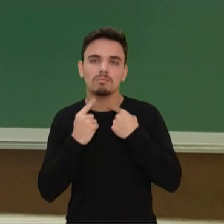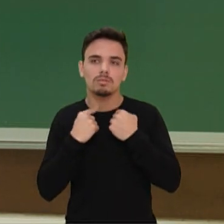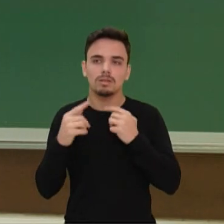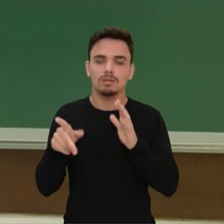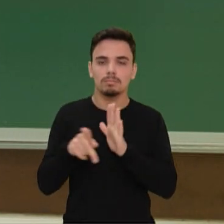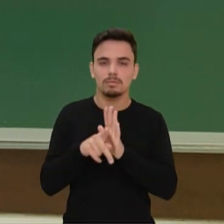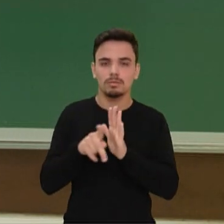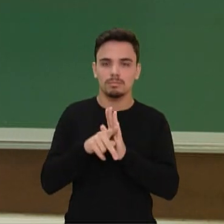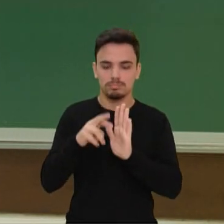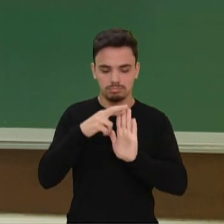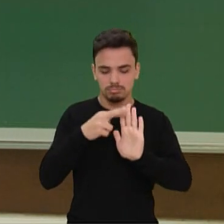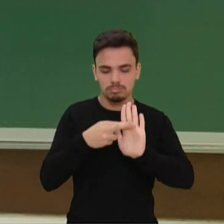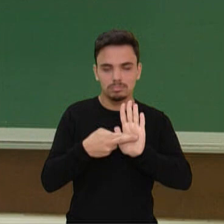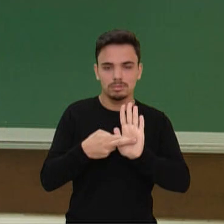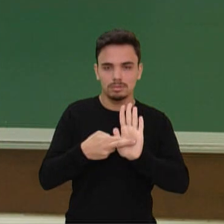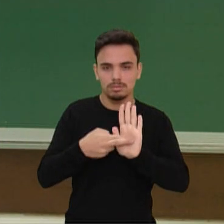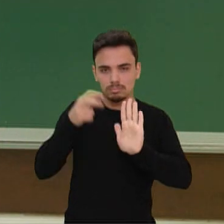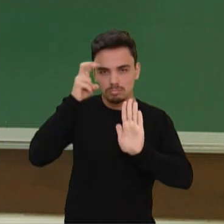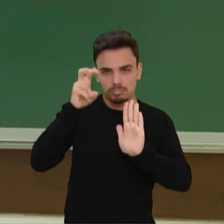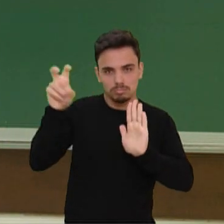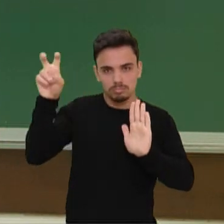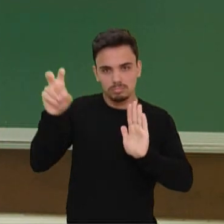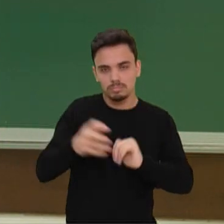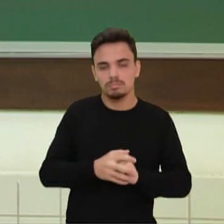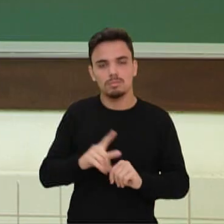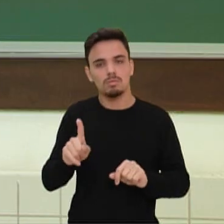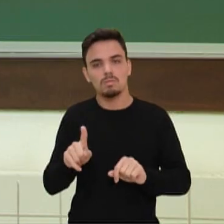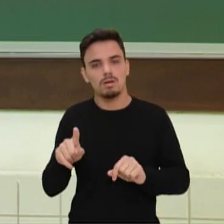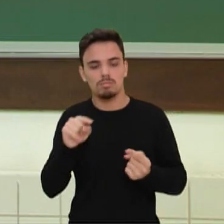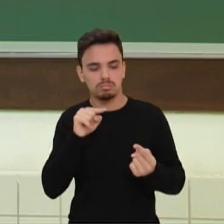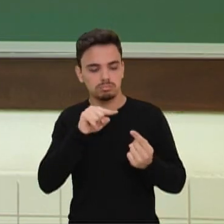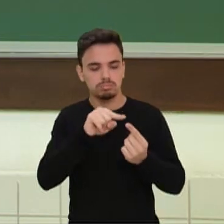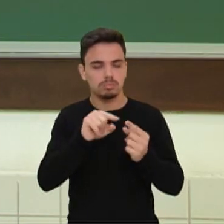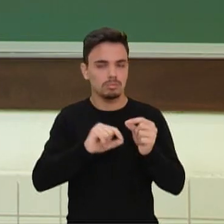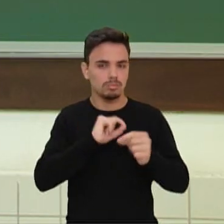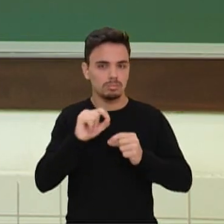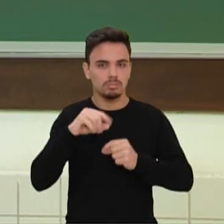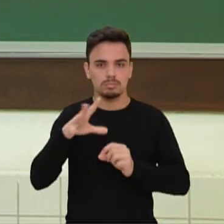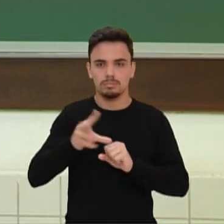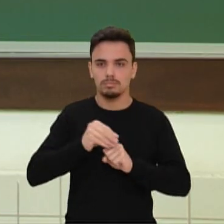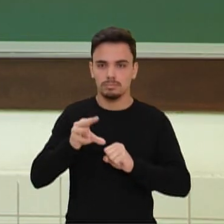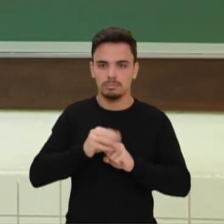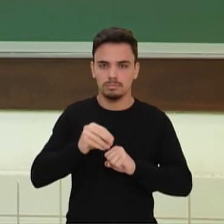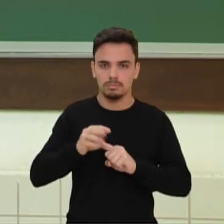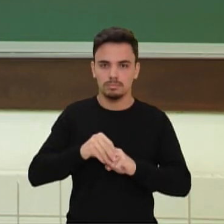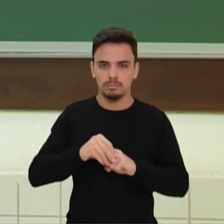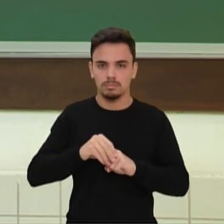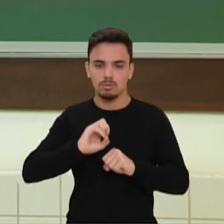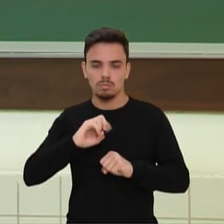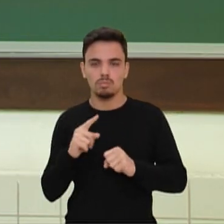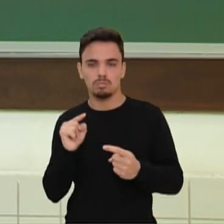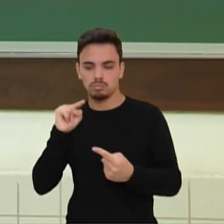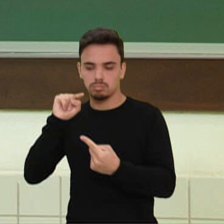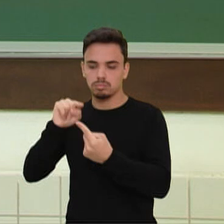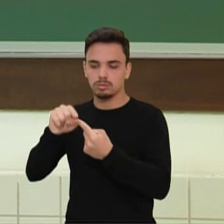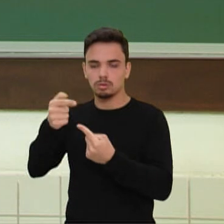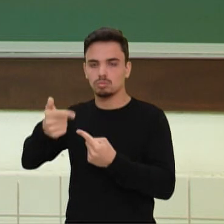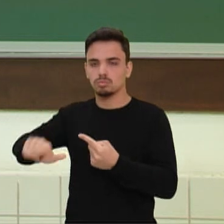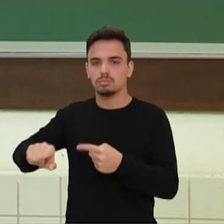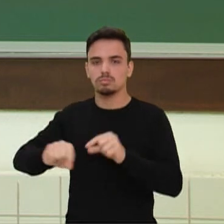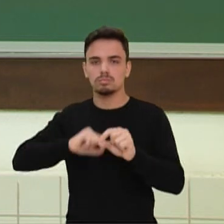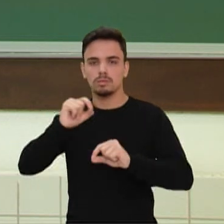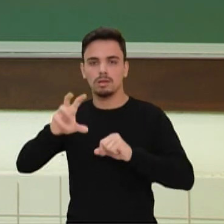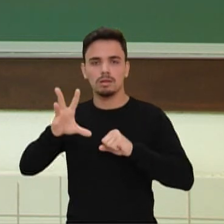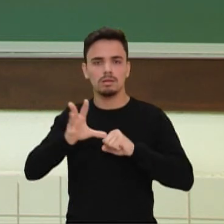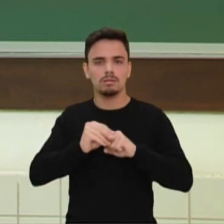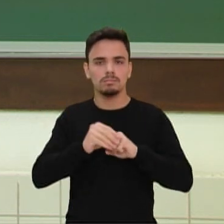é regrada por uma inteligência, ela não é direcionada pelo conhecimento, por um objetivo último. Essa